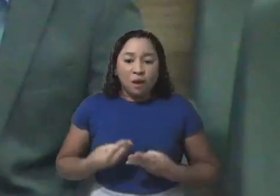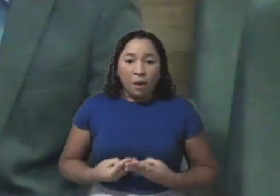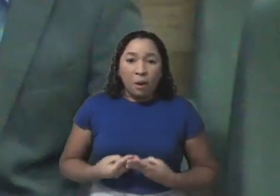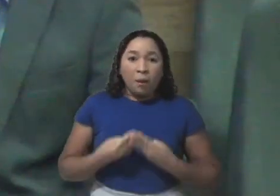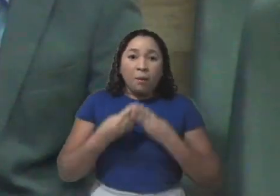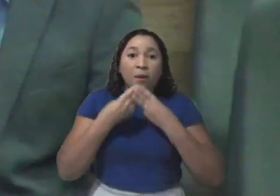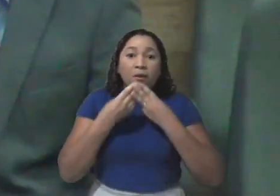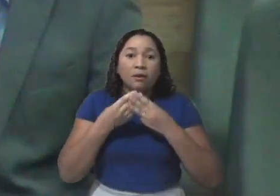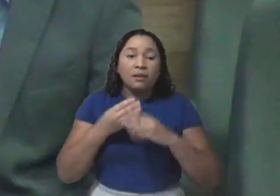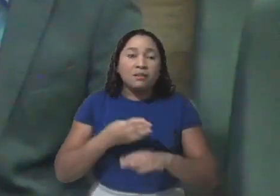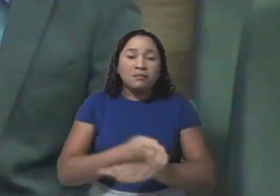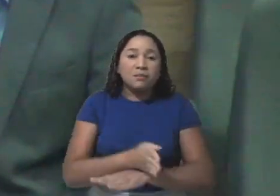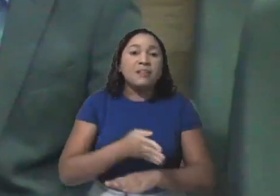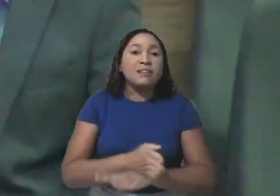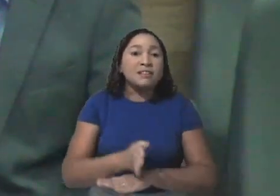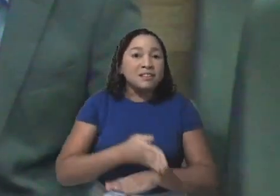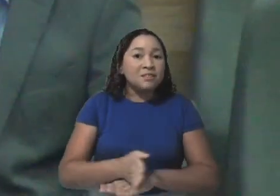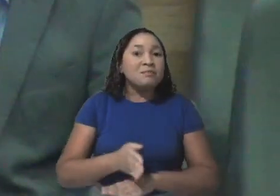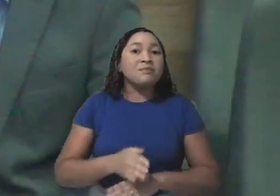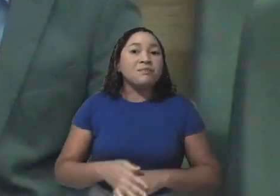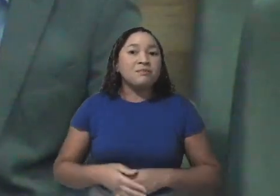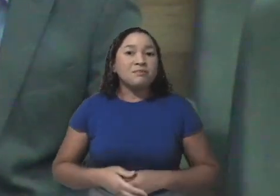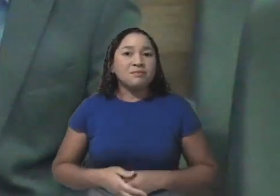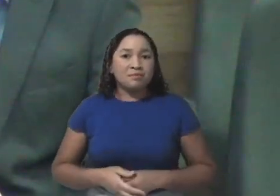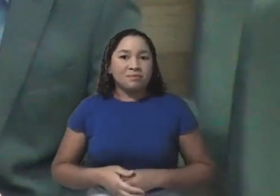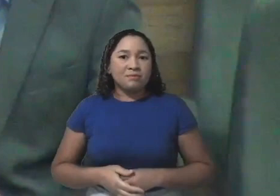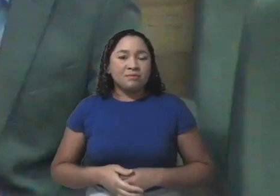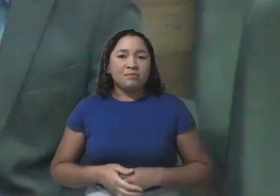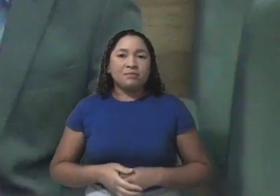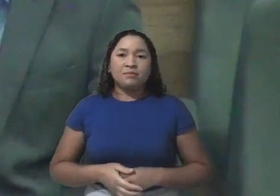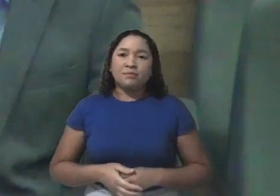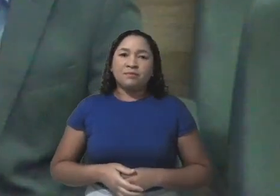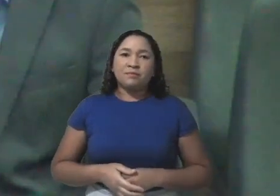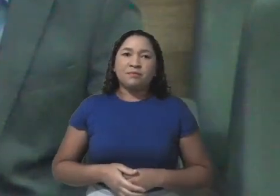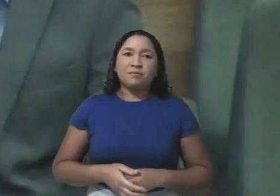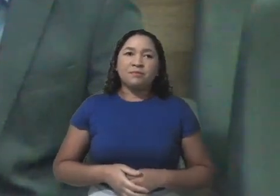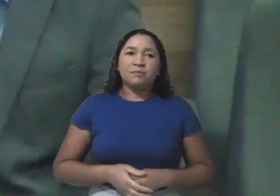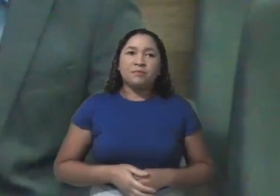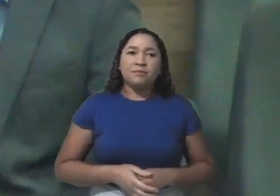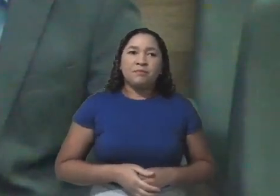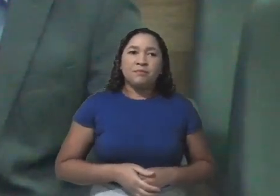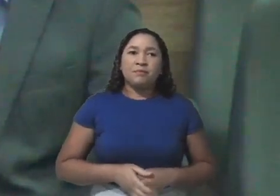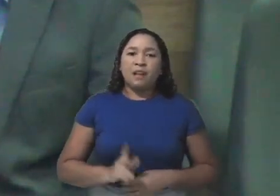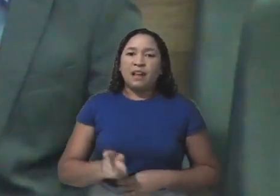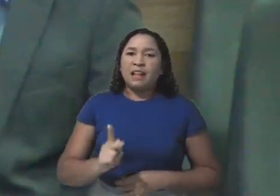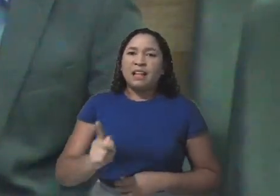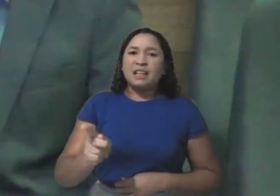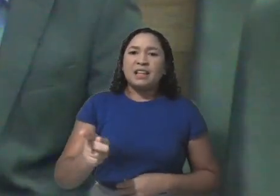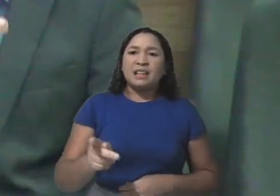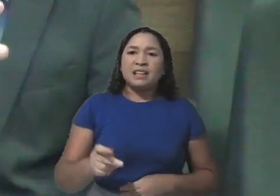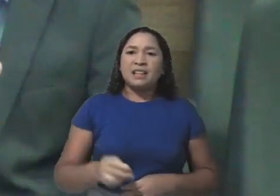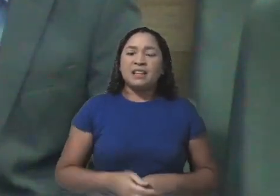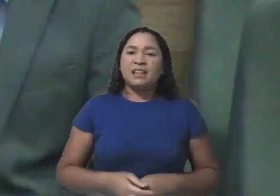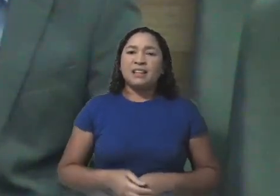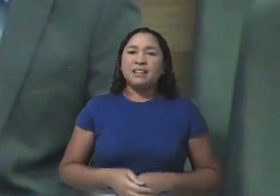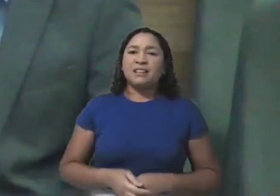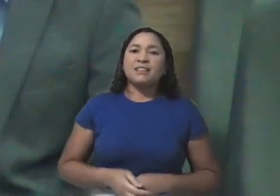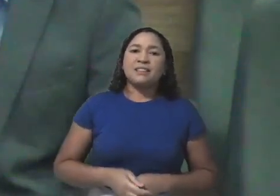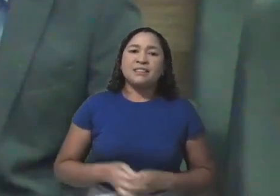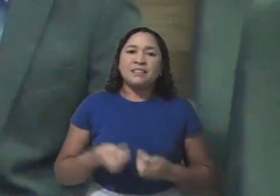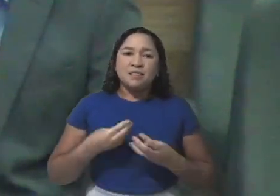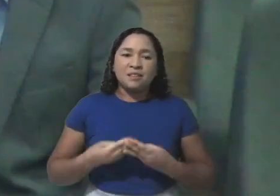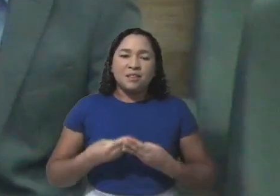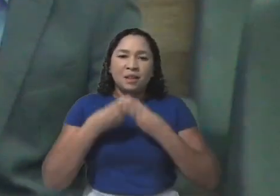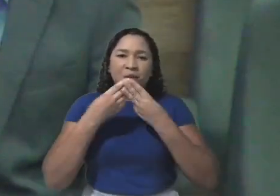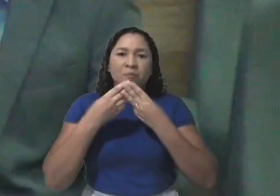missa se reza o credo? Creio em Deus Pai Todo-Poderoso, aí depois crê no nascimento virginal,